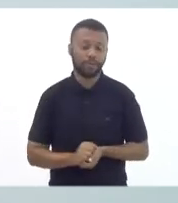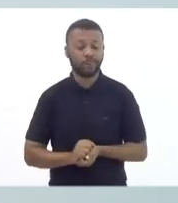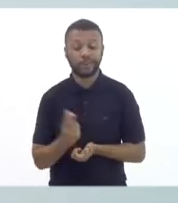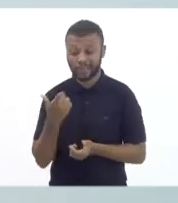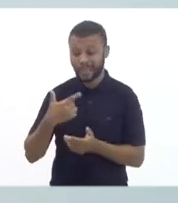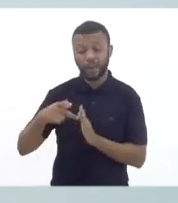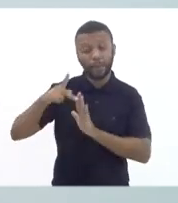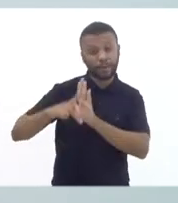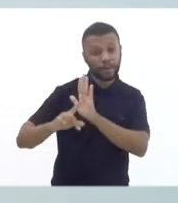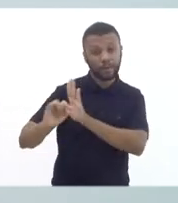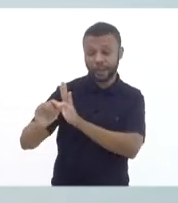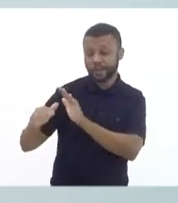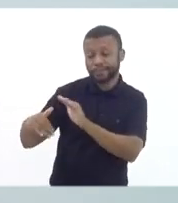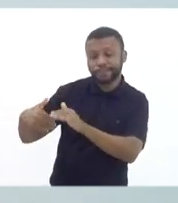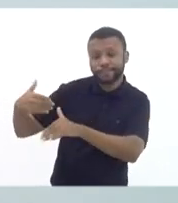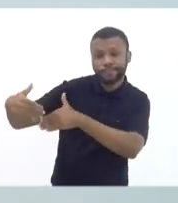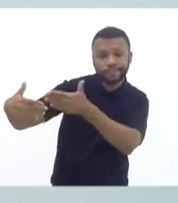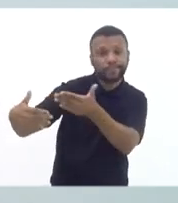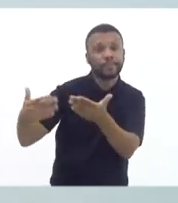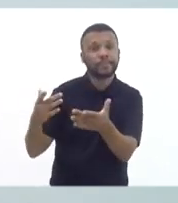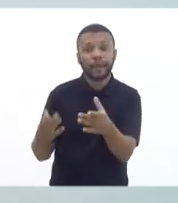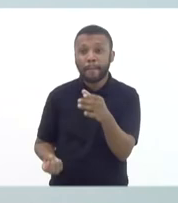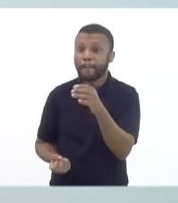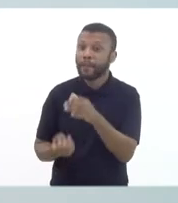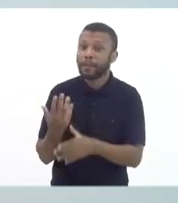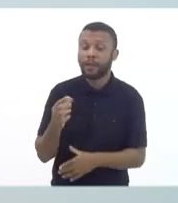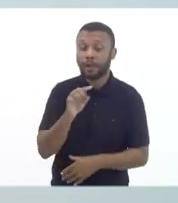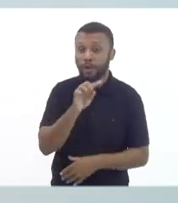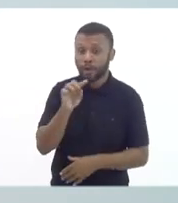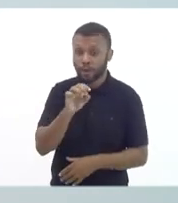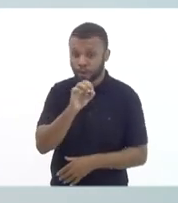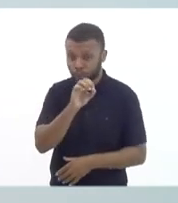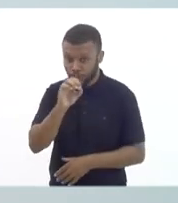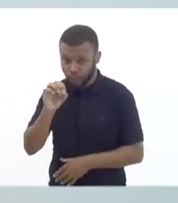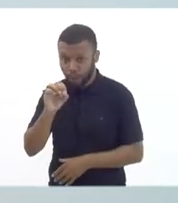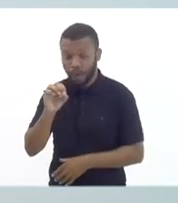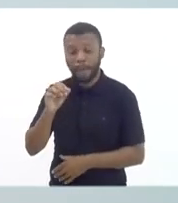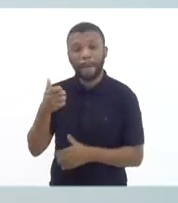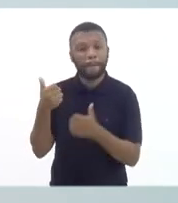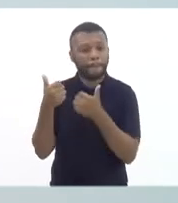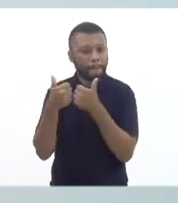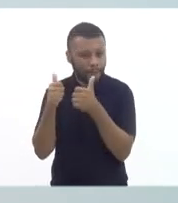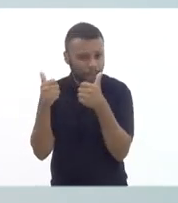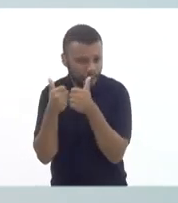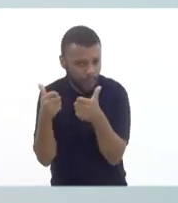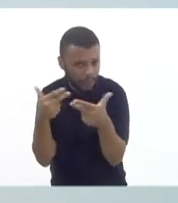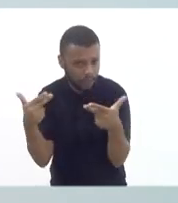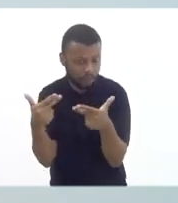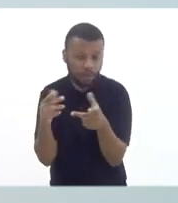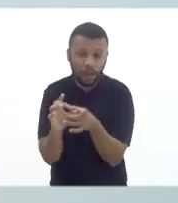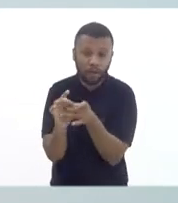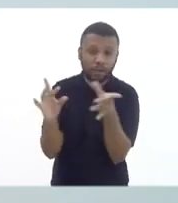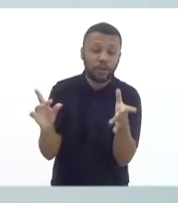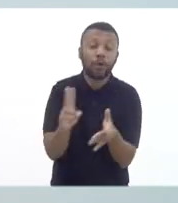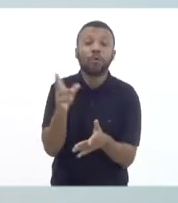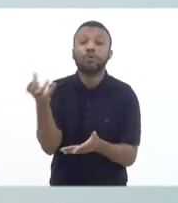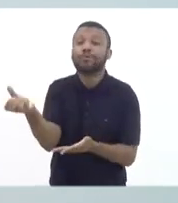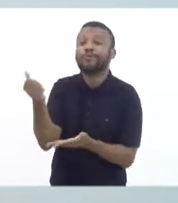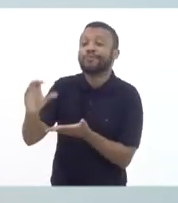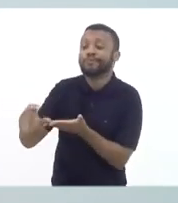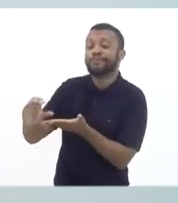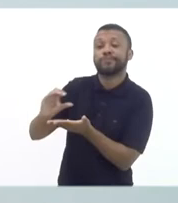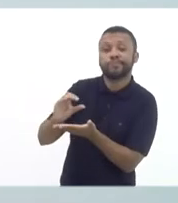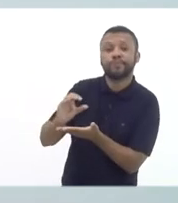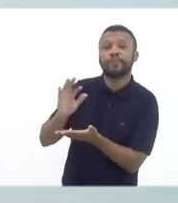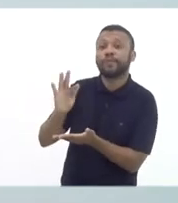como a implantação de zoopassagens no estado do Rio de Janeiro, autoriza o uso de recursos do FECAM para projetos de